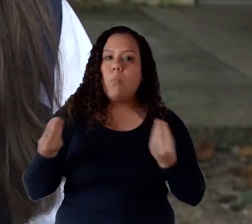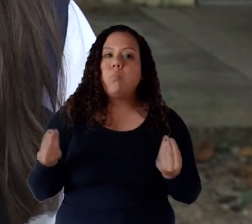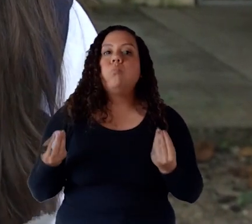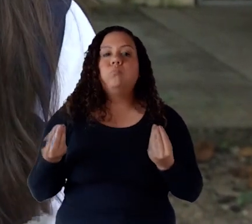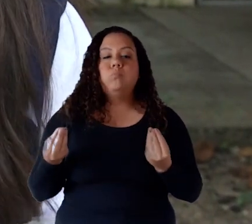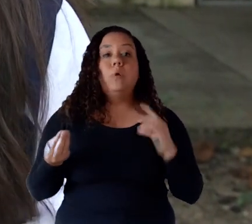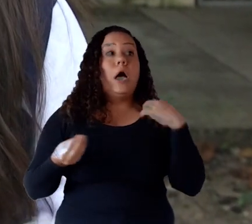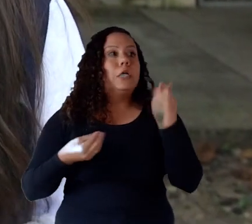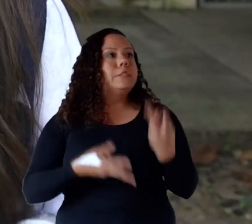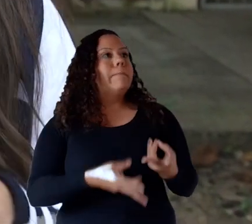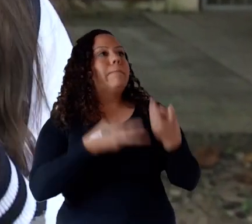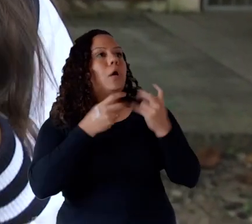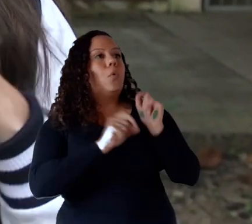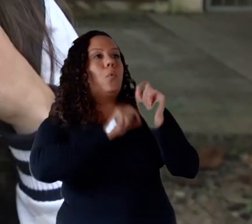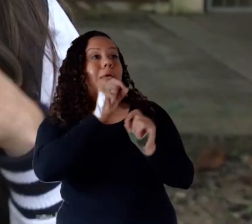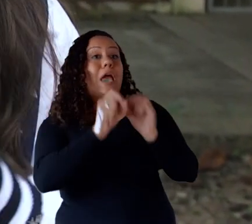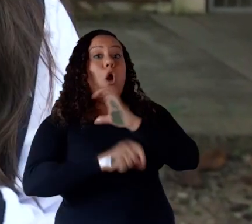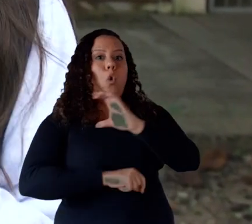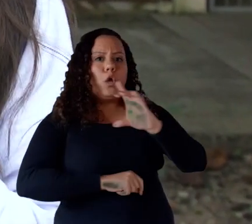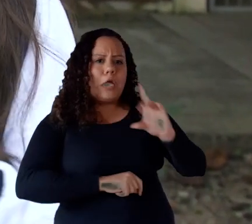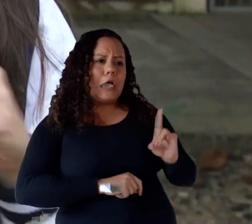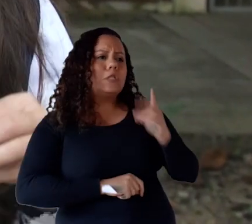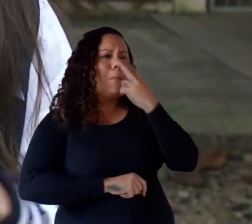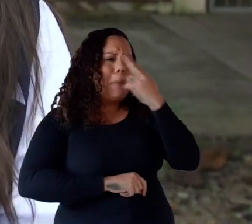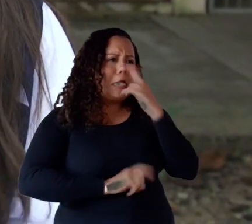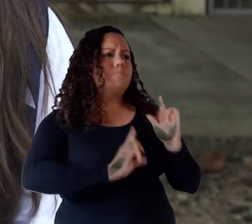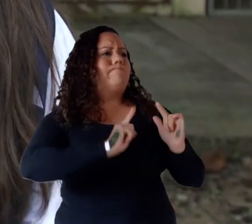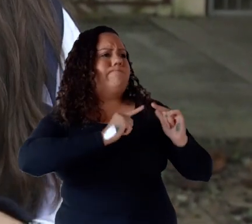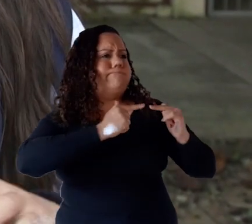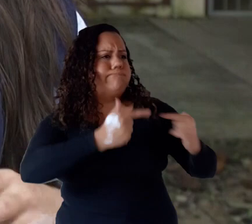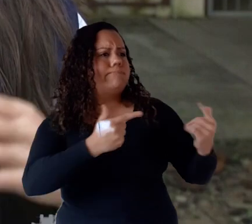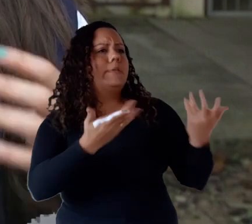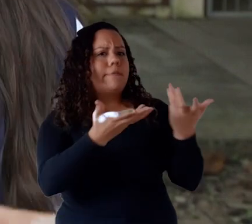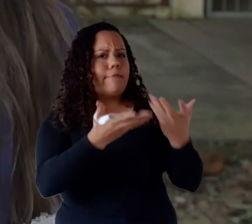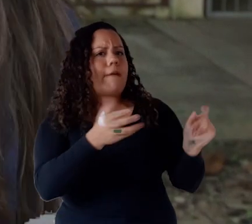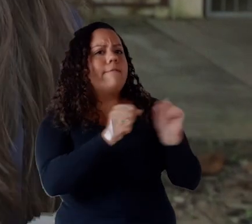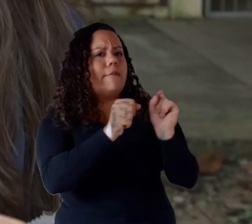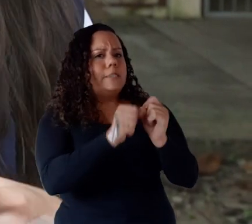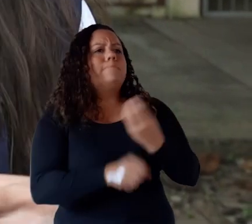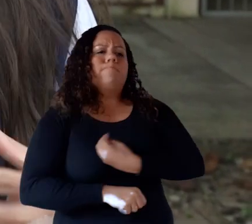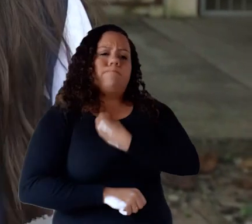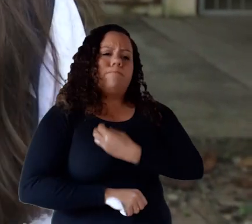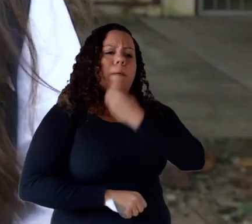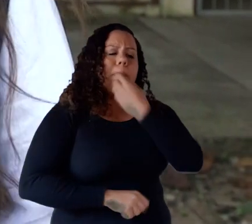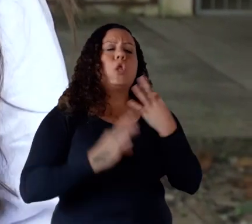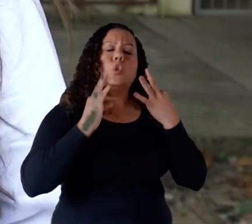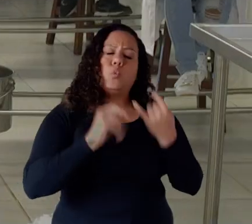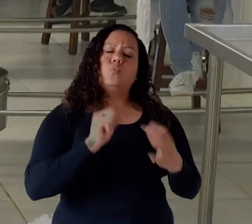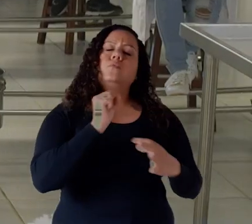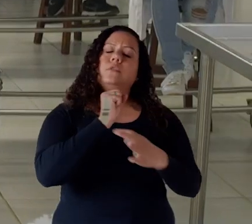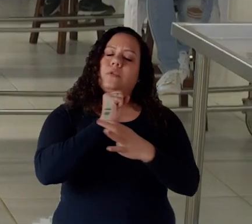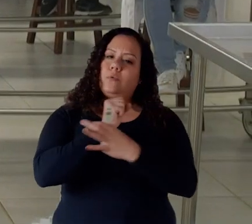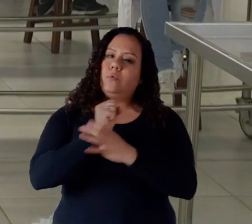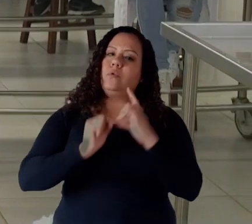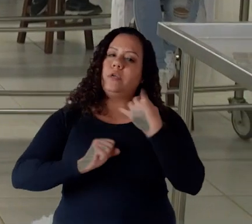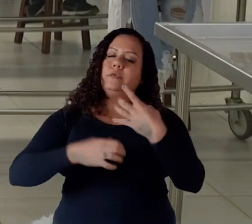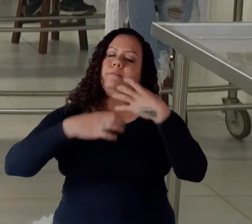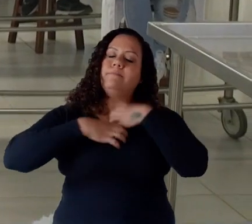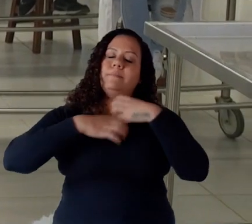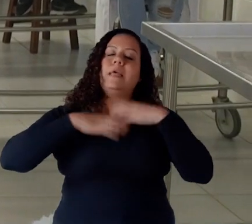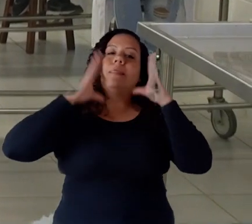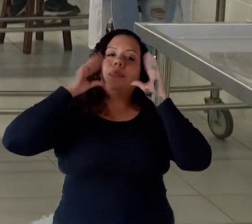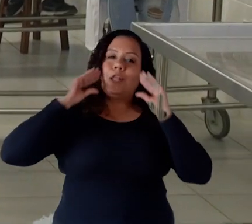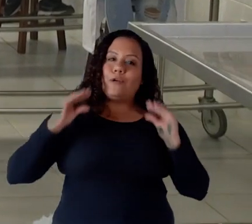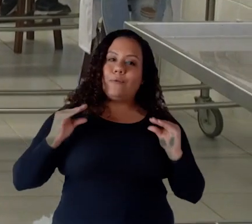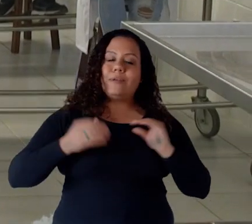vários protocolos. A gente, pelo que a gente percebeu, a coordenação está bem envolvida em fazer isso funcionar. Está tudo bem